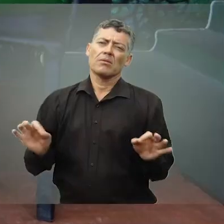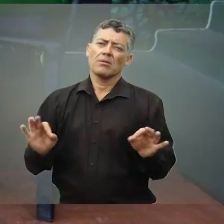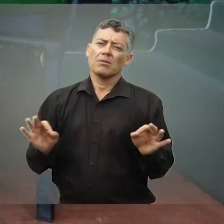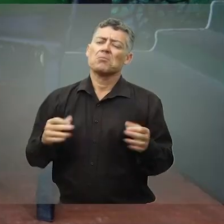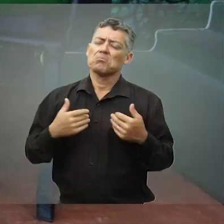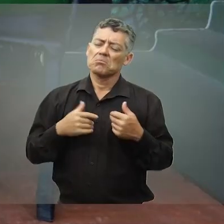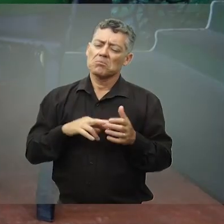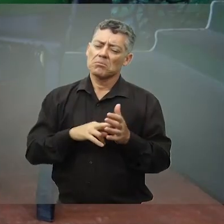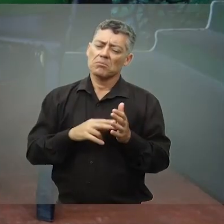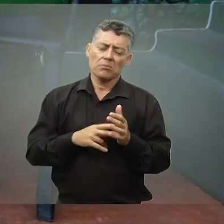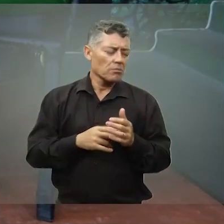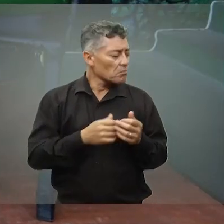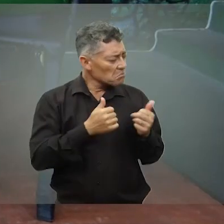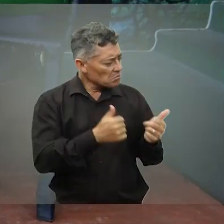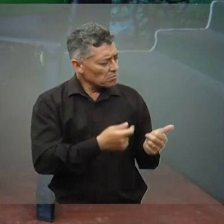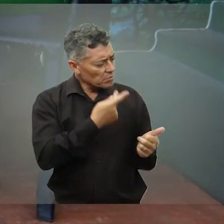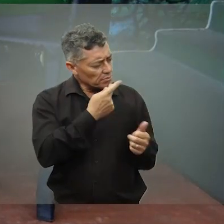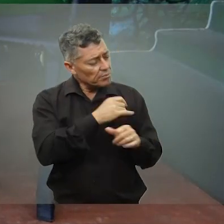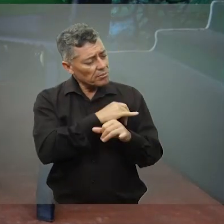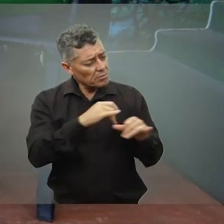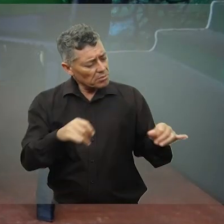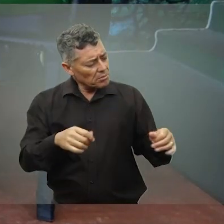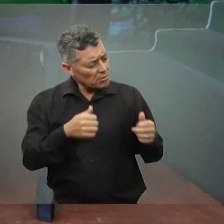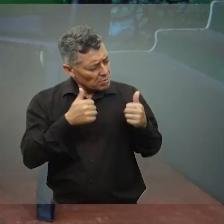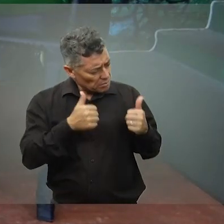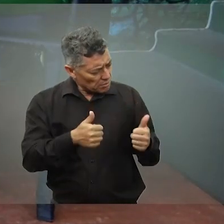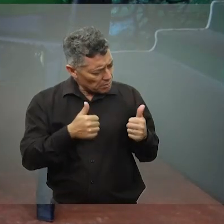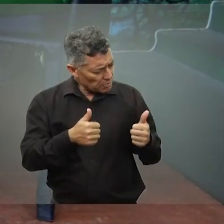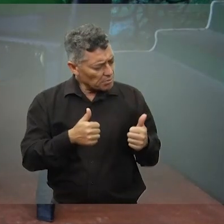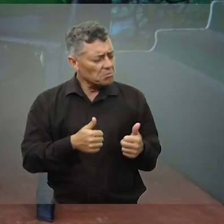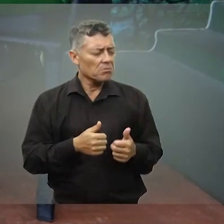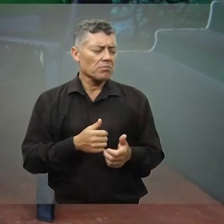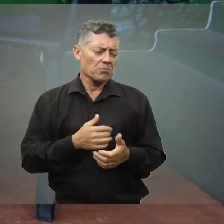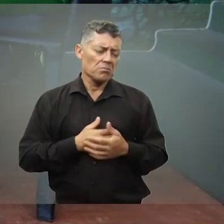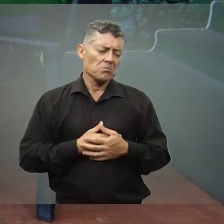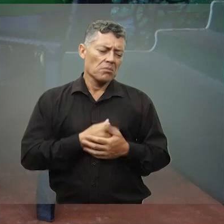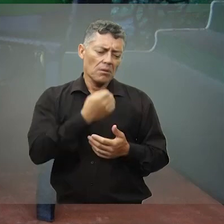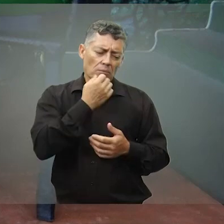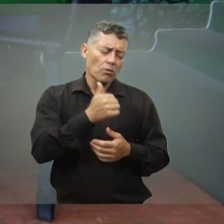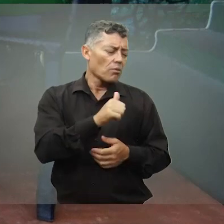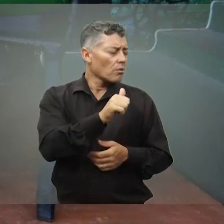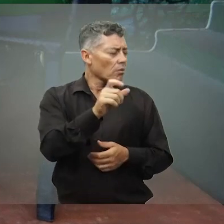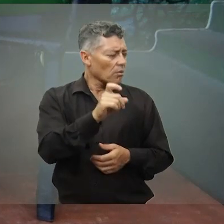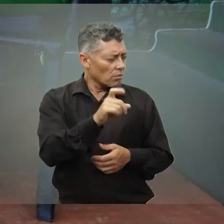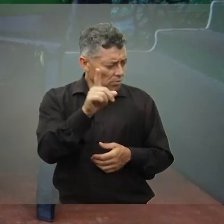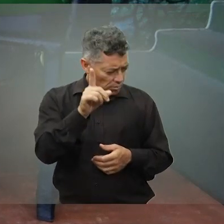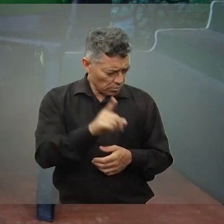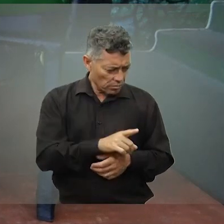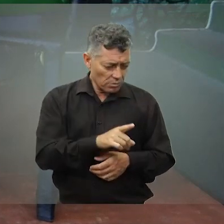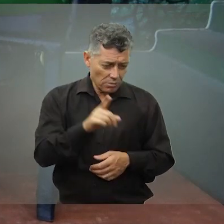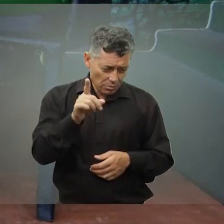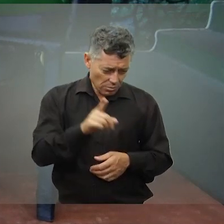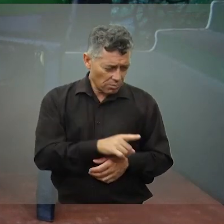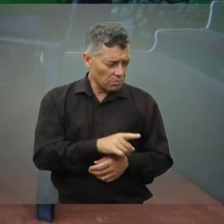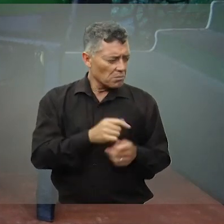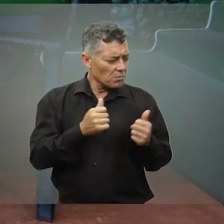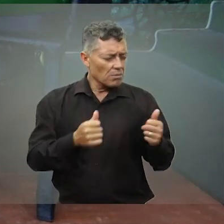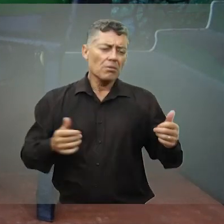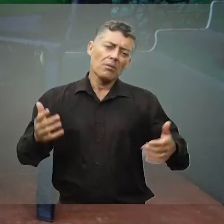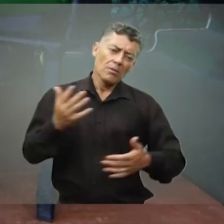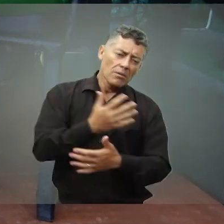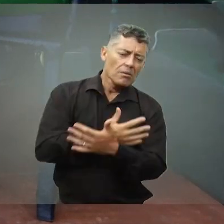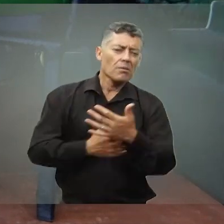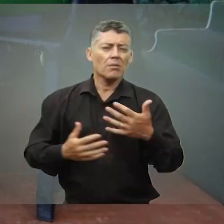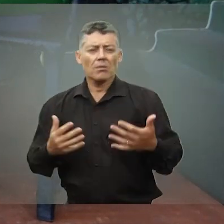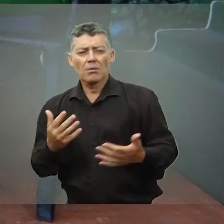demais. Muito bom. E sempre trazendo uma mensagem positiva. Isso é tão bacana também, eu acho, assim, do axé, porque traz esse ritmo que é muito dançante, né? As pessoas